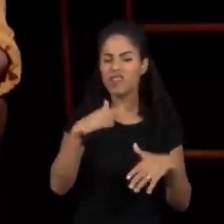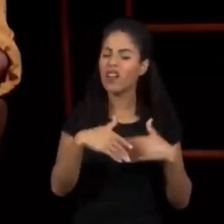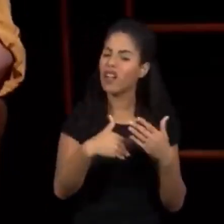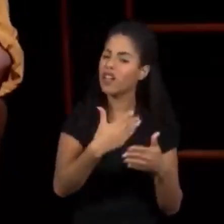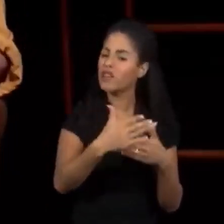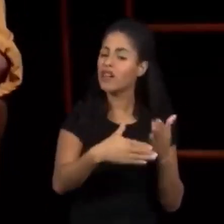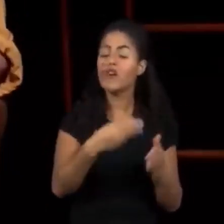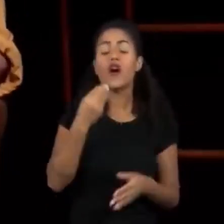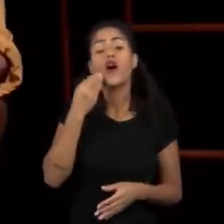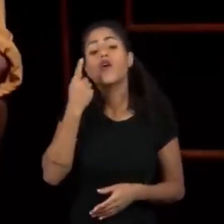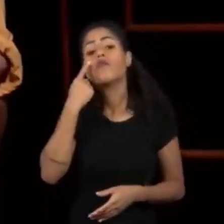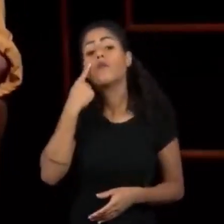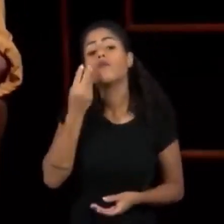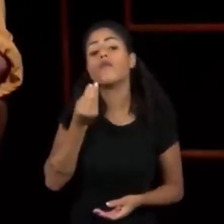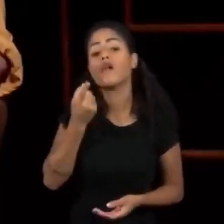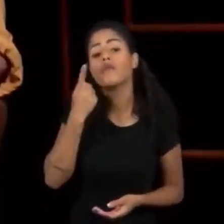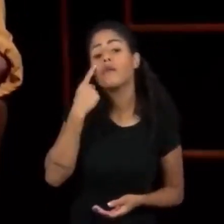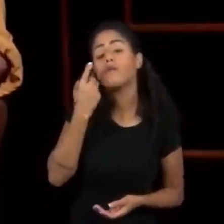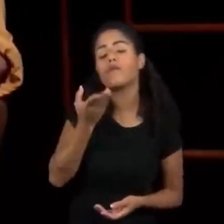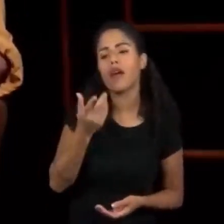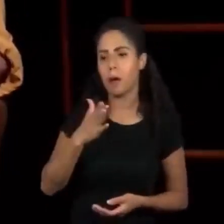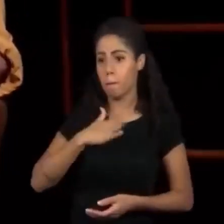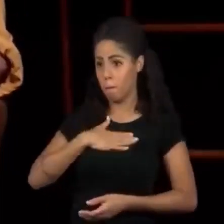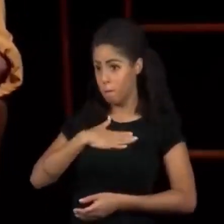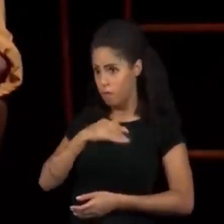de lado meu interesse era mais o teatro mesmo